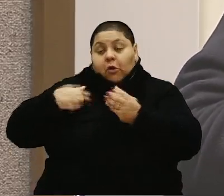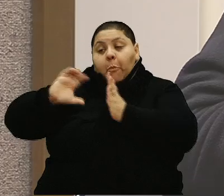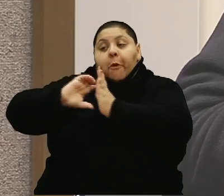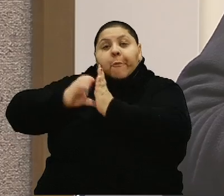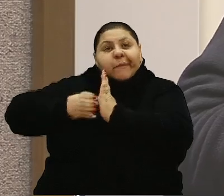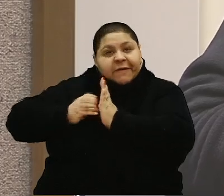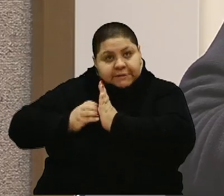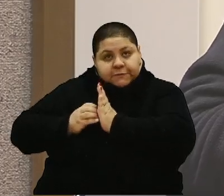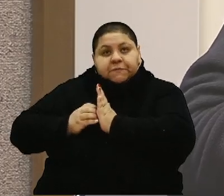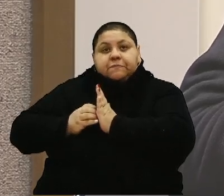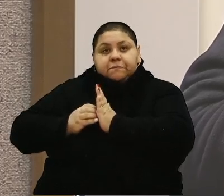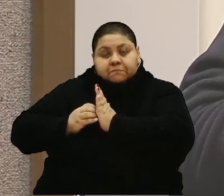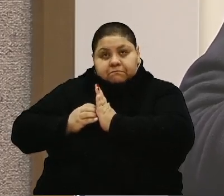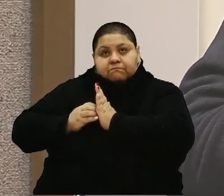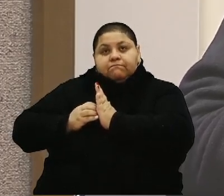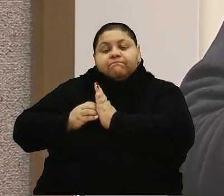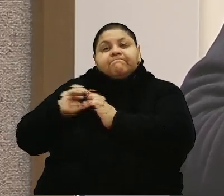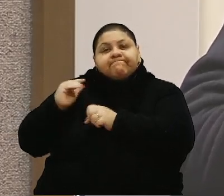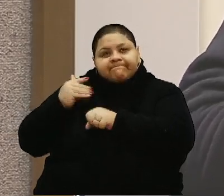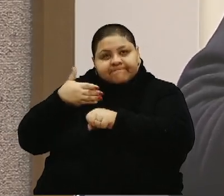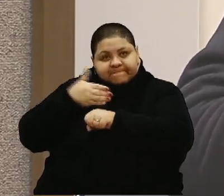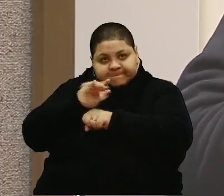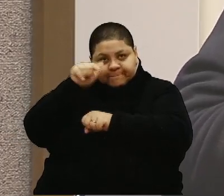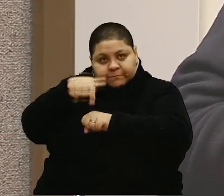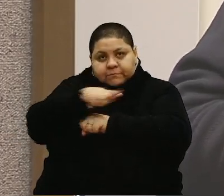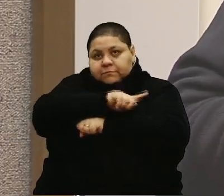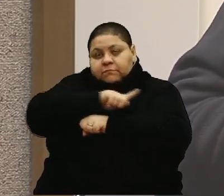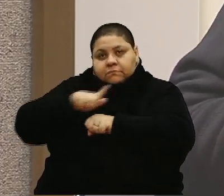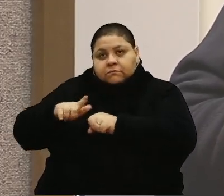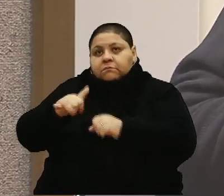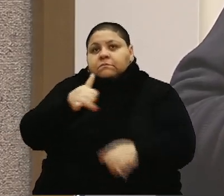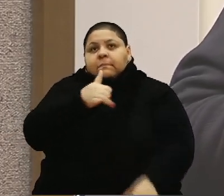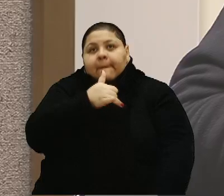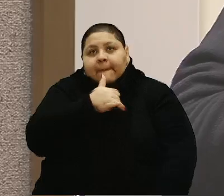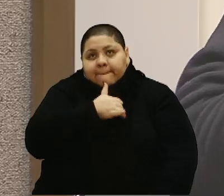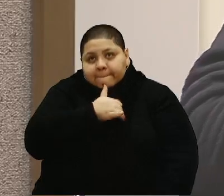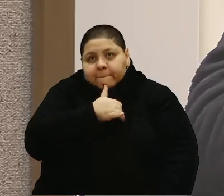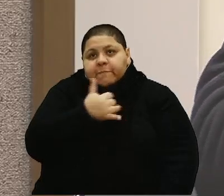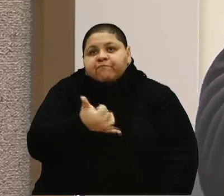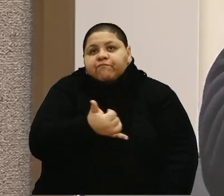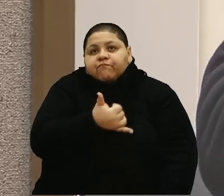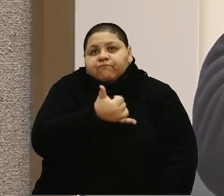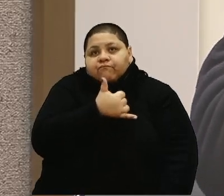partido participa desse governo, infelizmente,